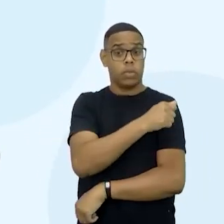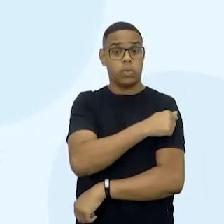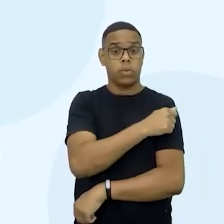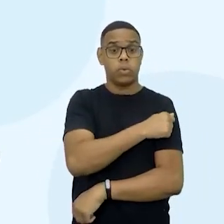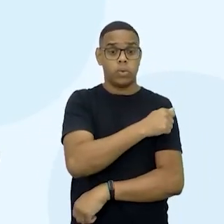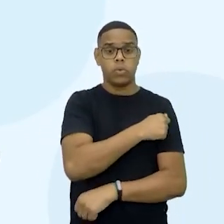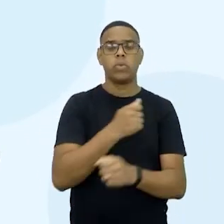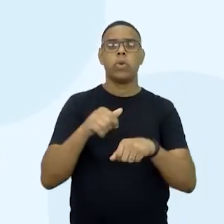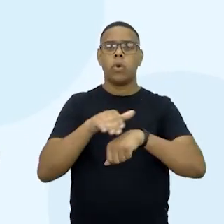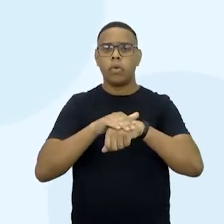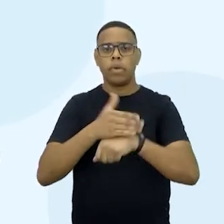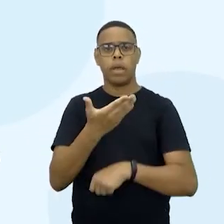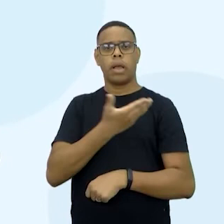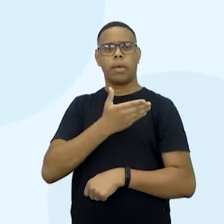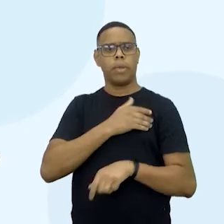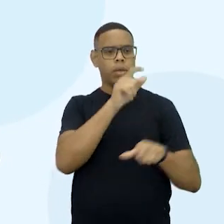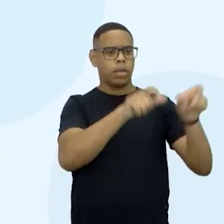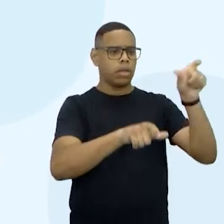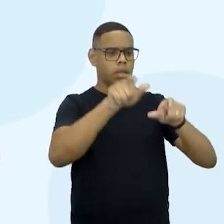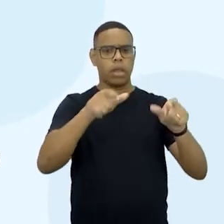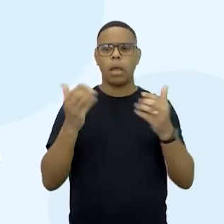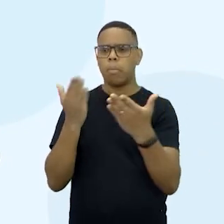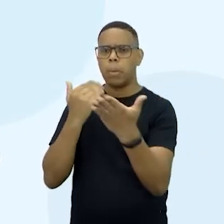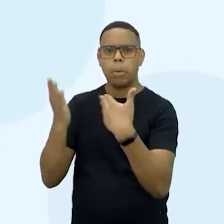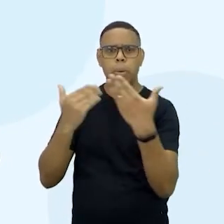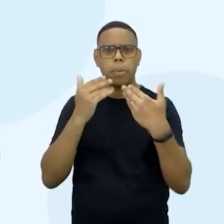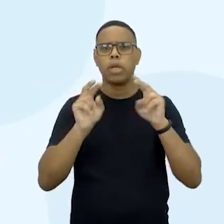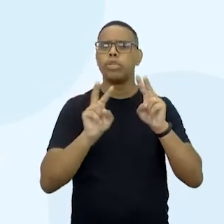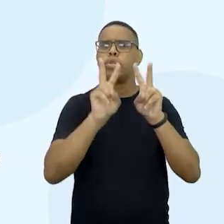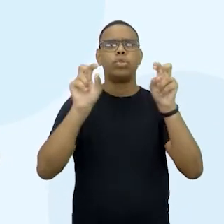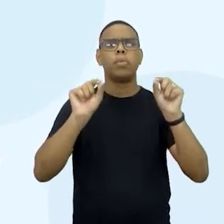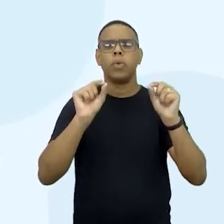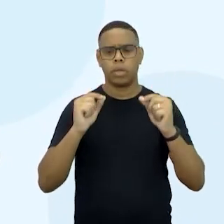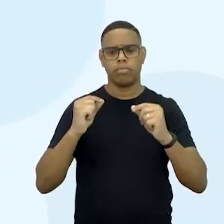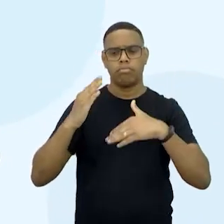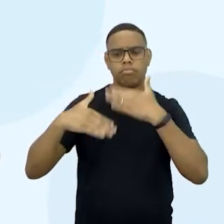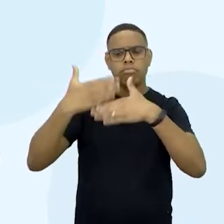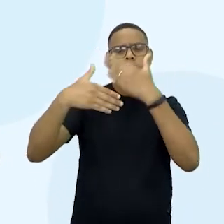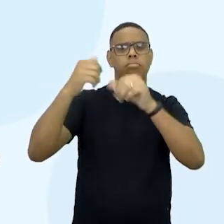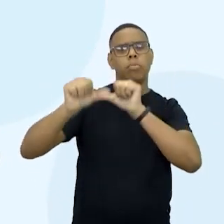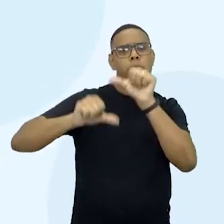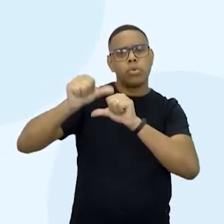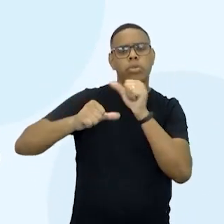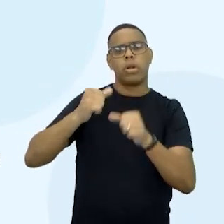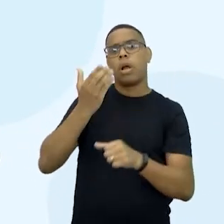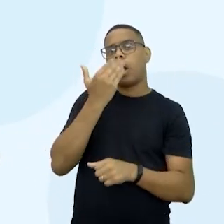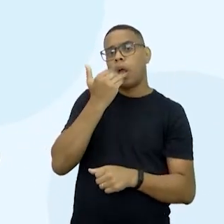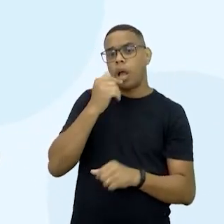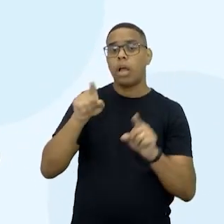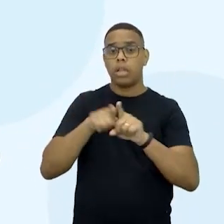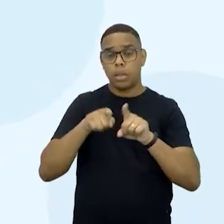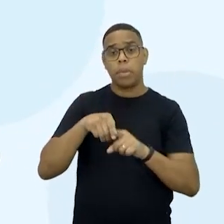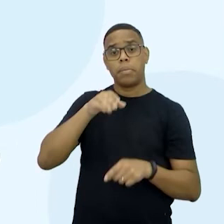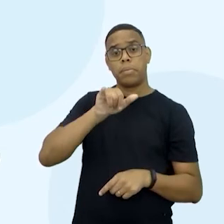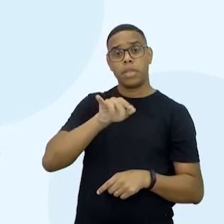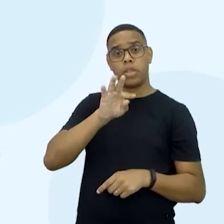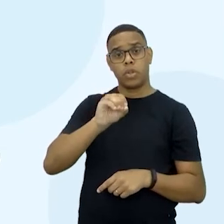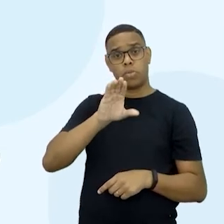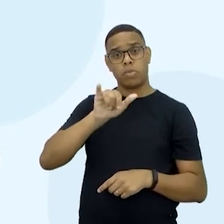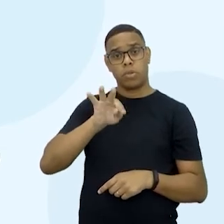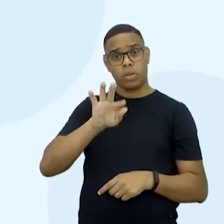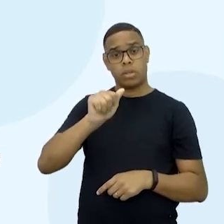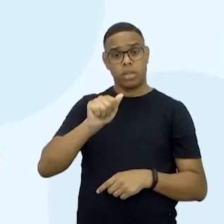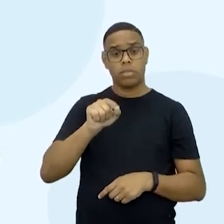aí olha discutam com os seus colegas a respeito da evolução da alimentação e da nossa microbiota